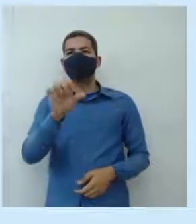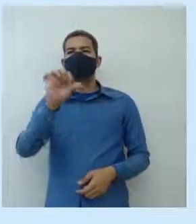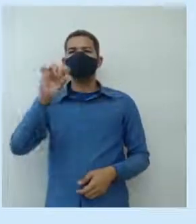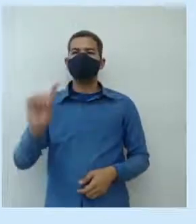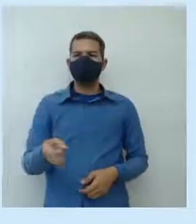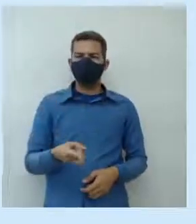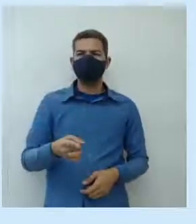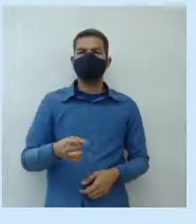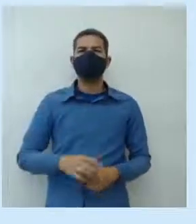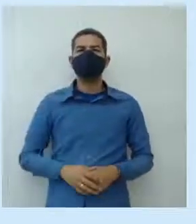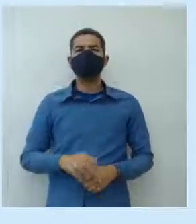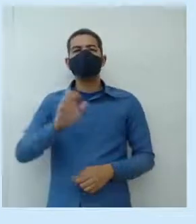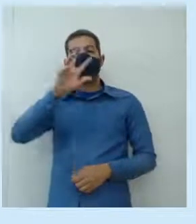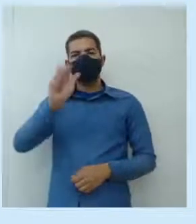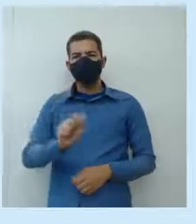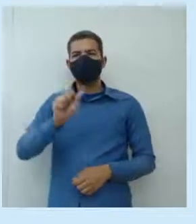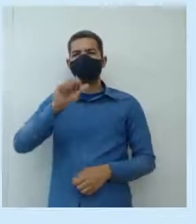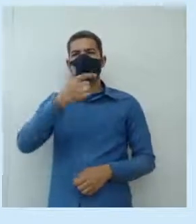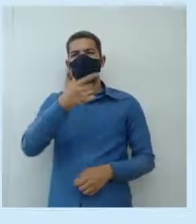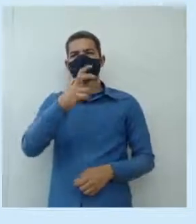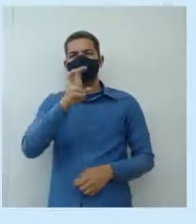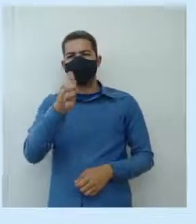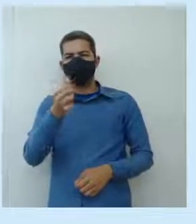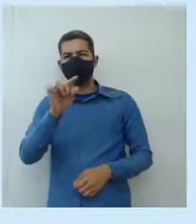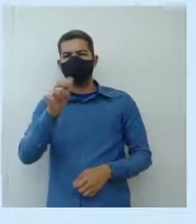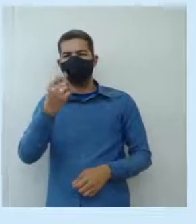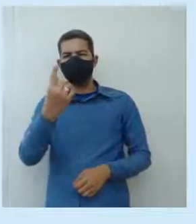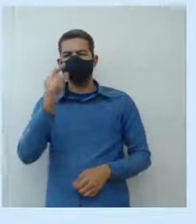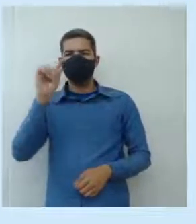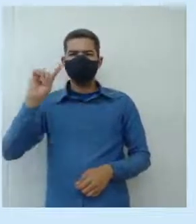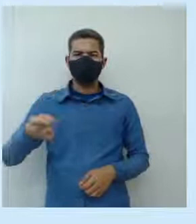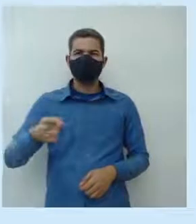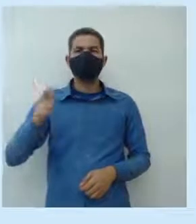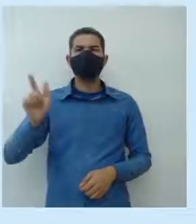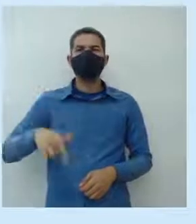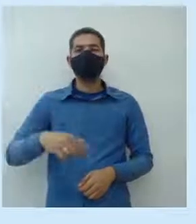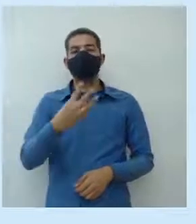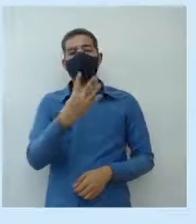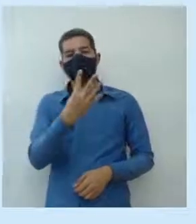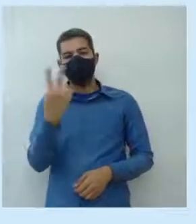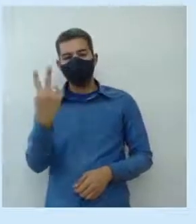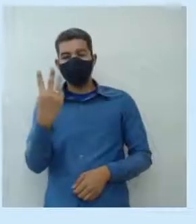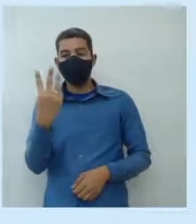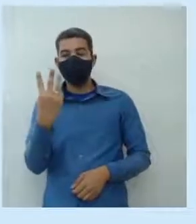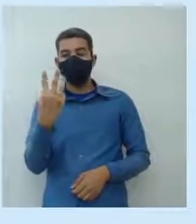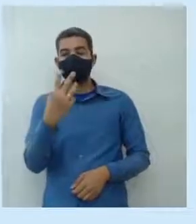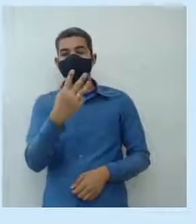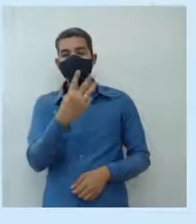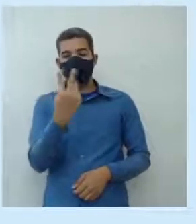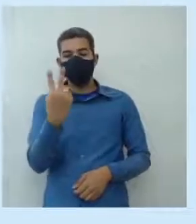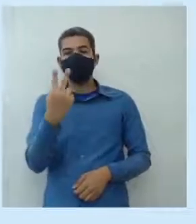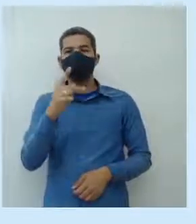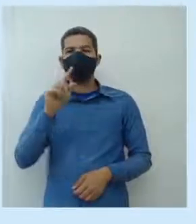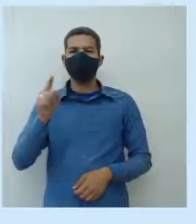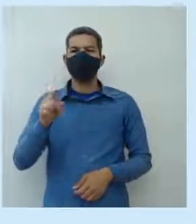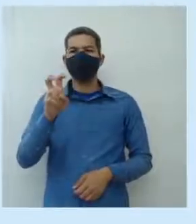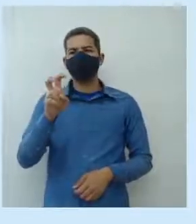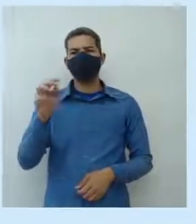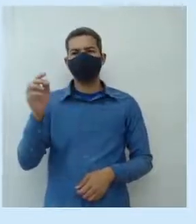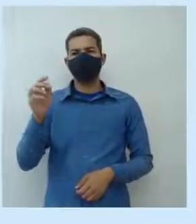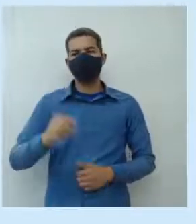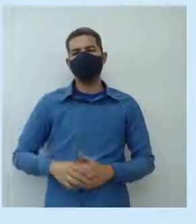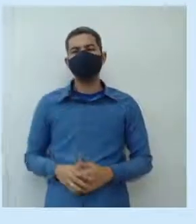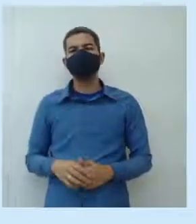África e 42,5 milhões na América Latina e também no Caribe. E daí a gente vai ver uma imagem, né, de